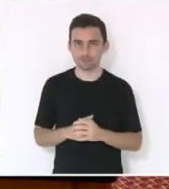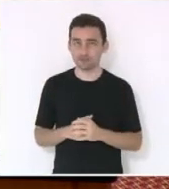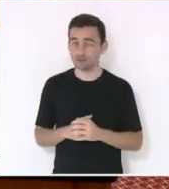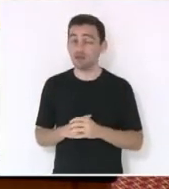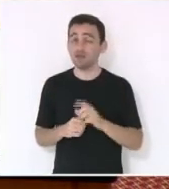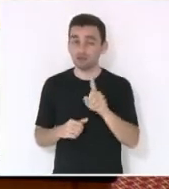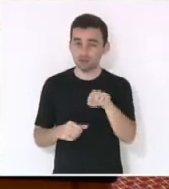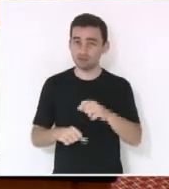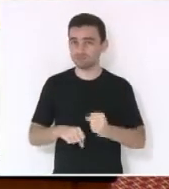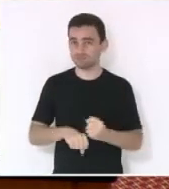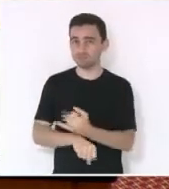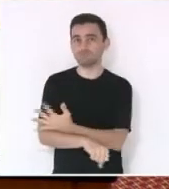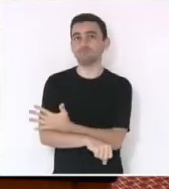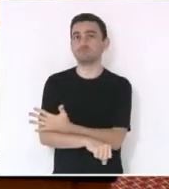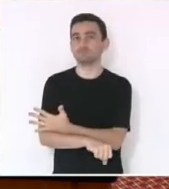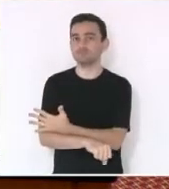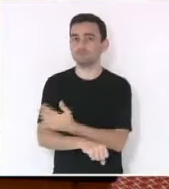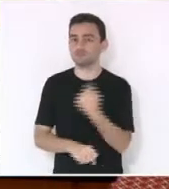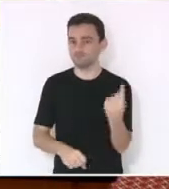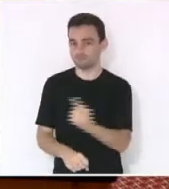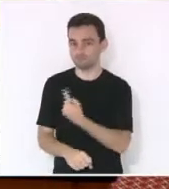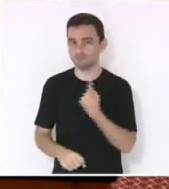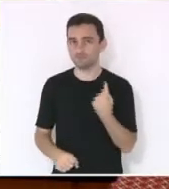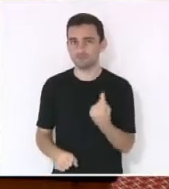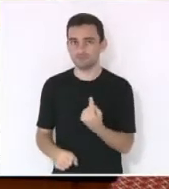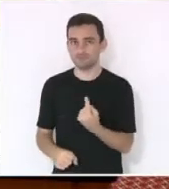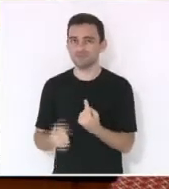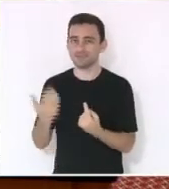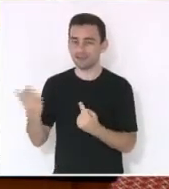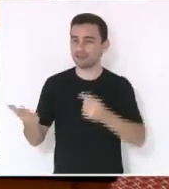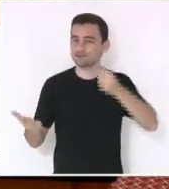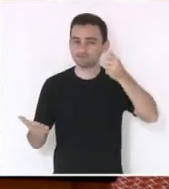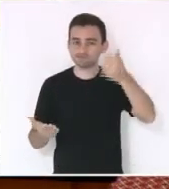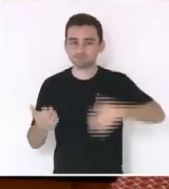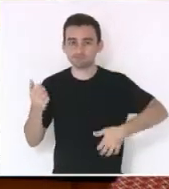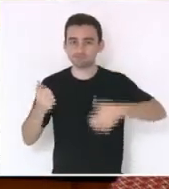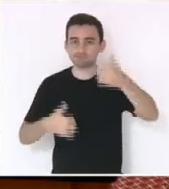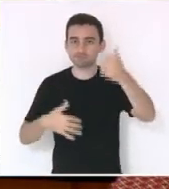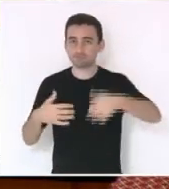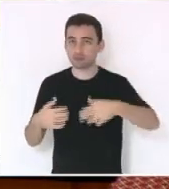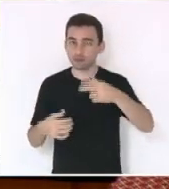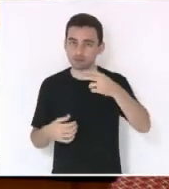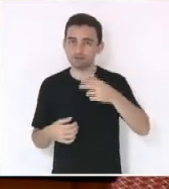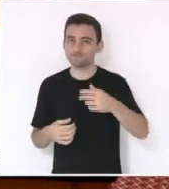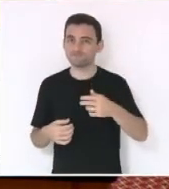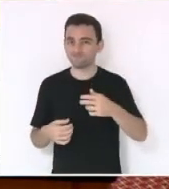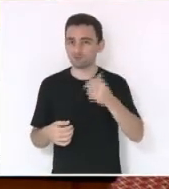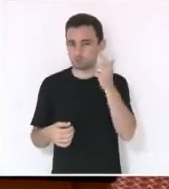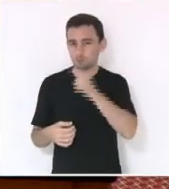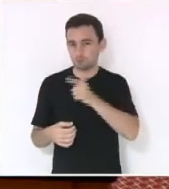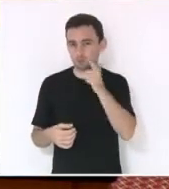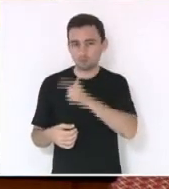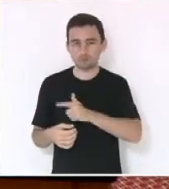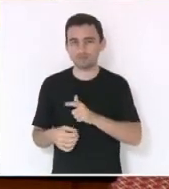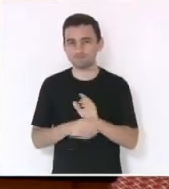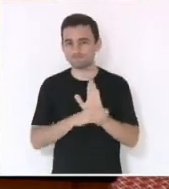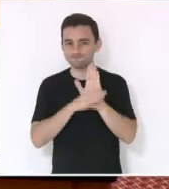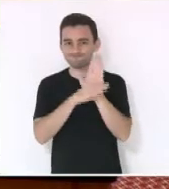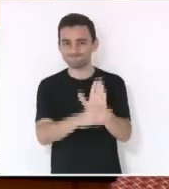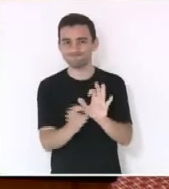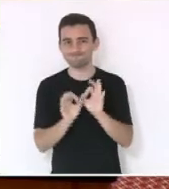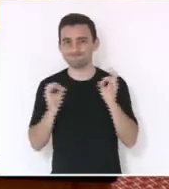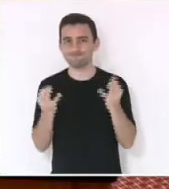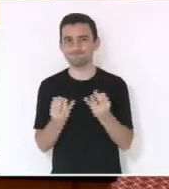Emocionante, inclusive, deu para ver pela própria fala aqui, resgatando famílias, e no sentido literal da